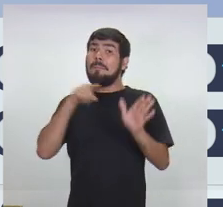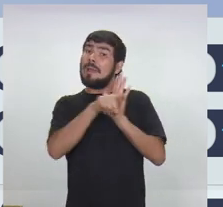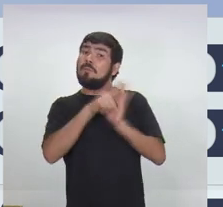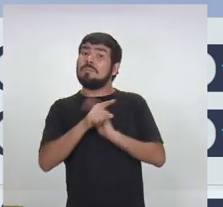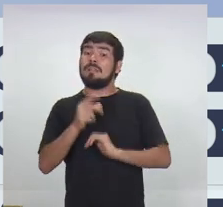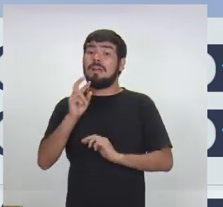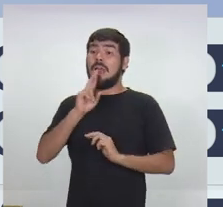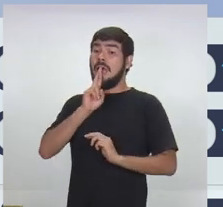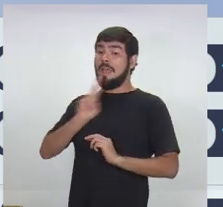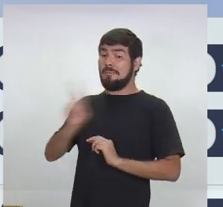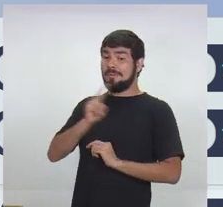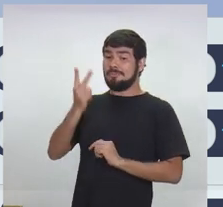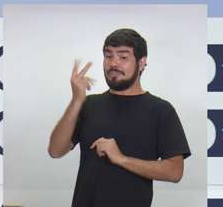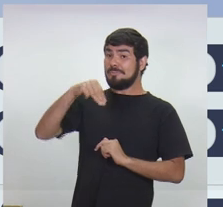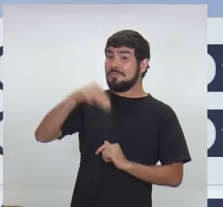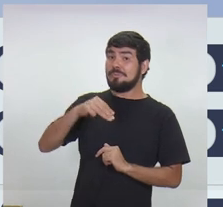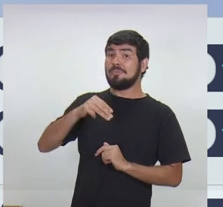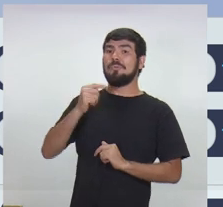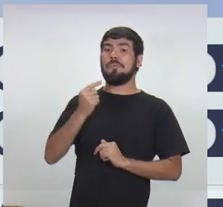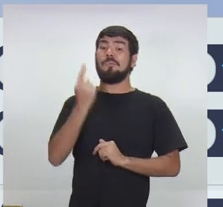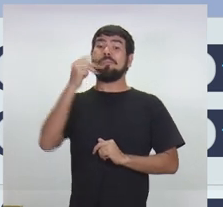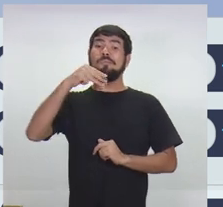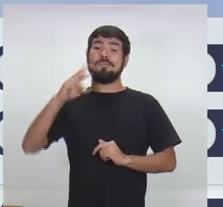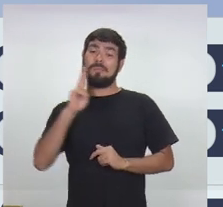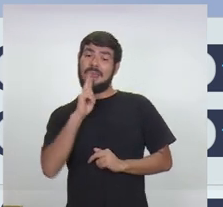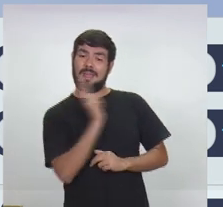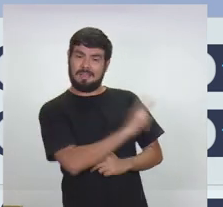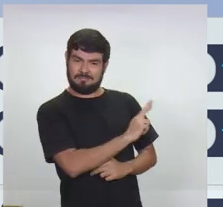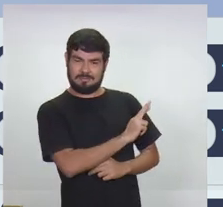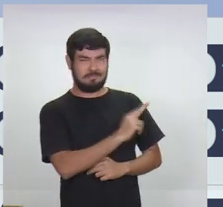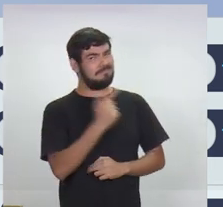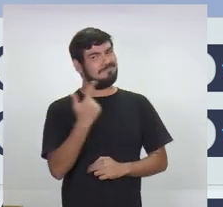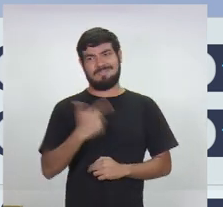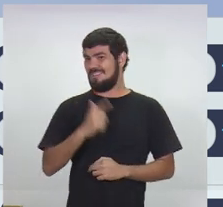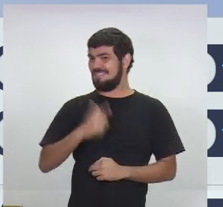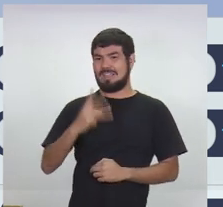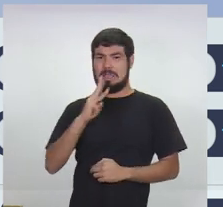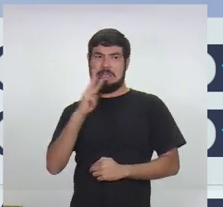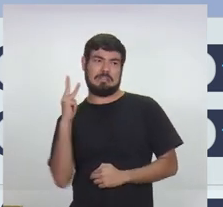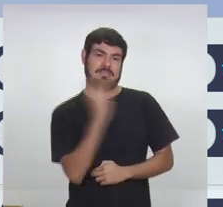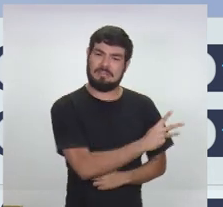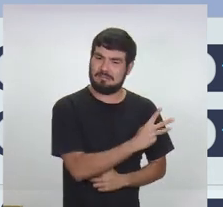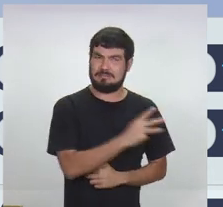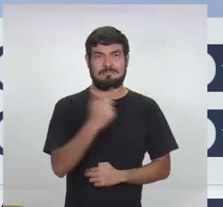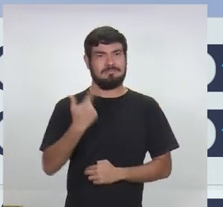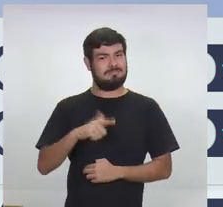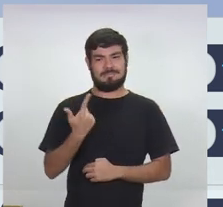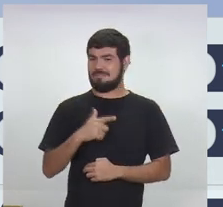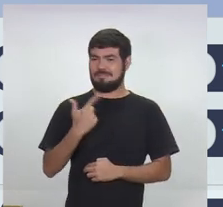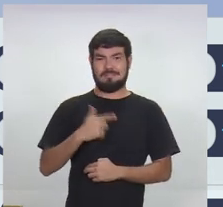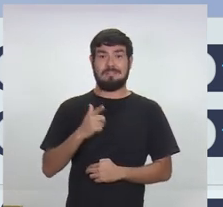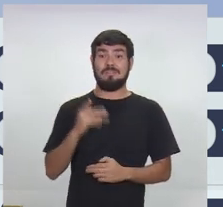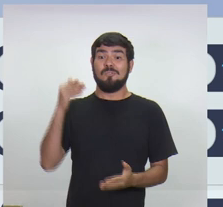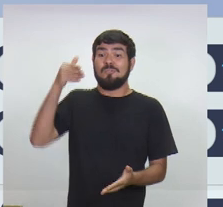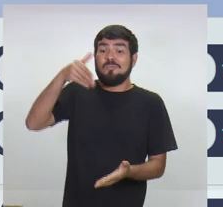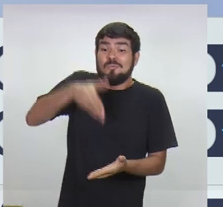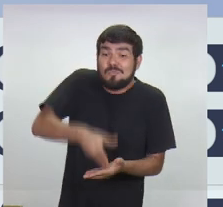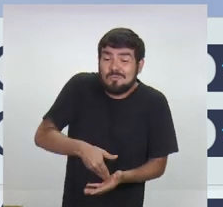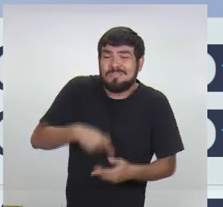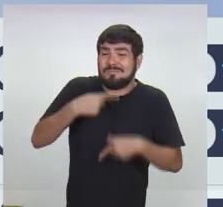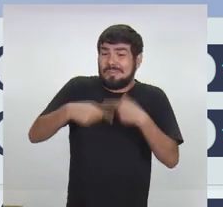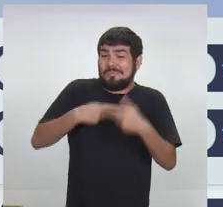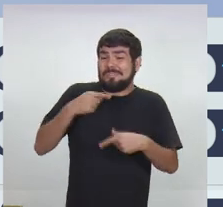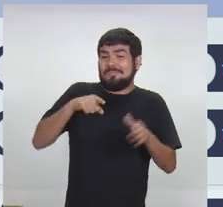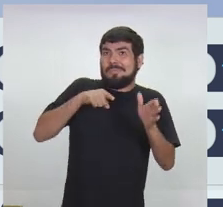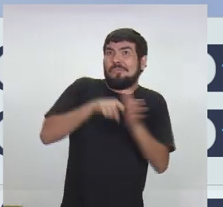em um minuto para réplica não haverá tréplica em nenhum dos blocos no último bloco depois das perguntas e